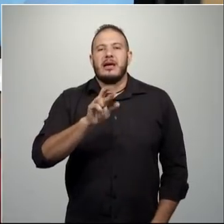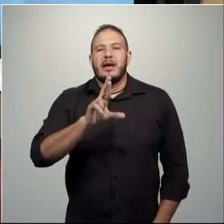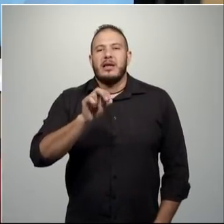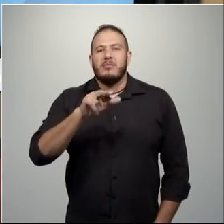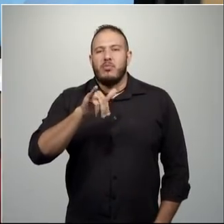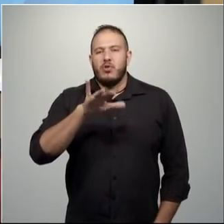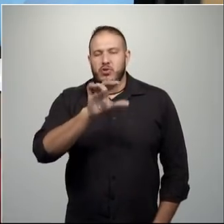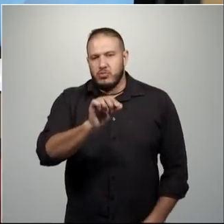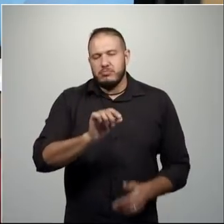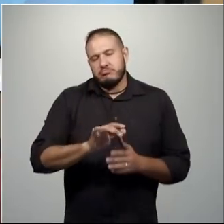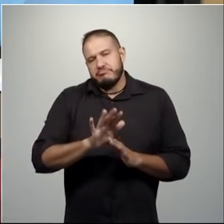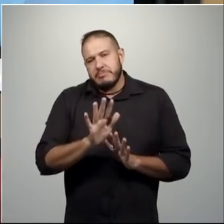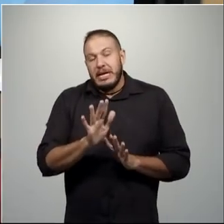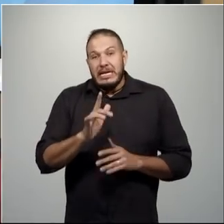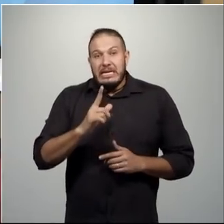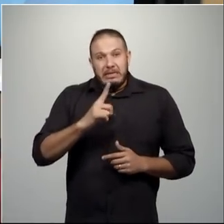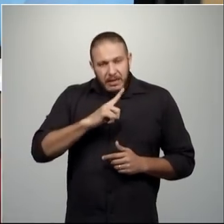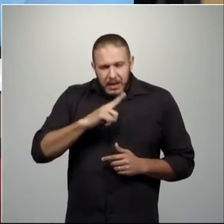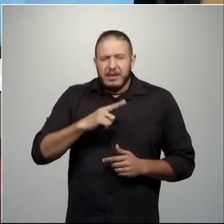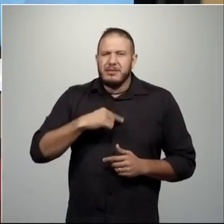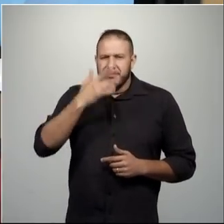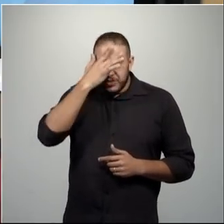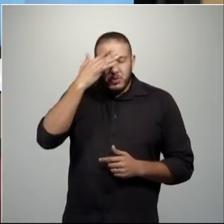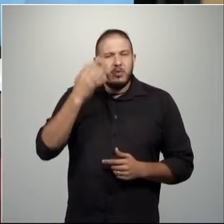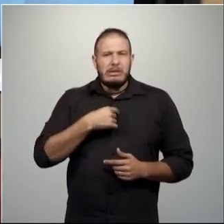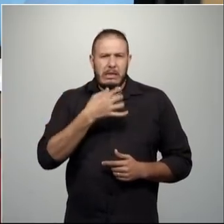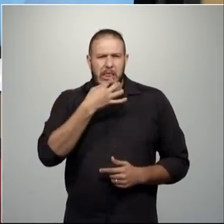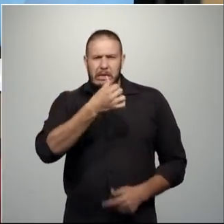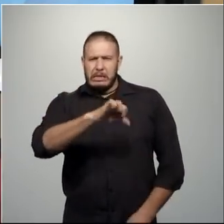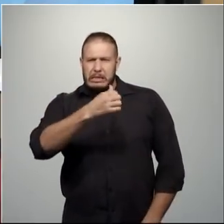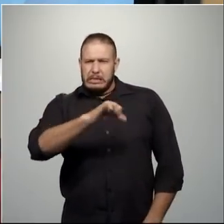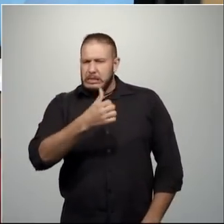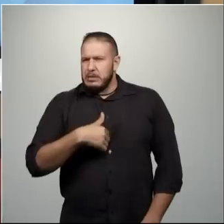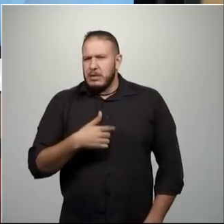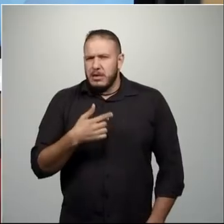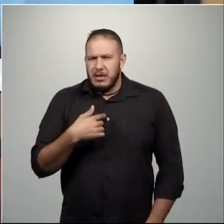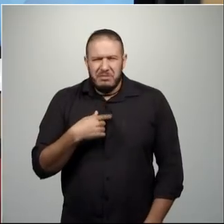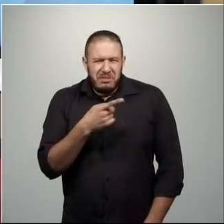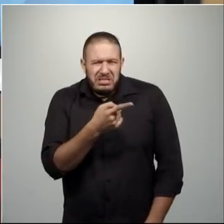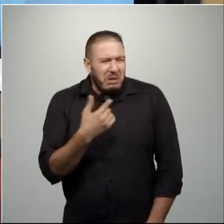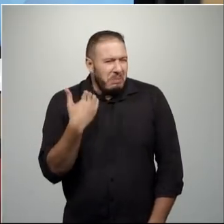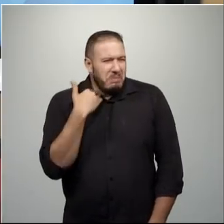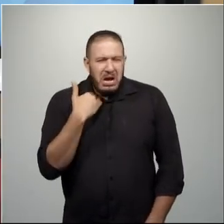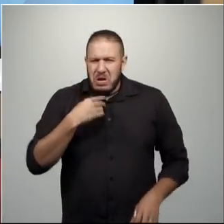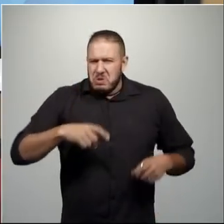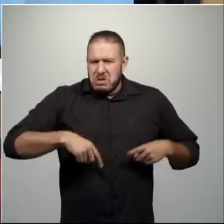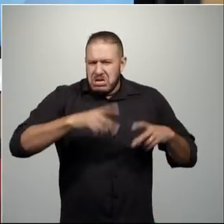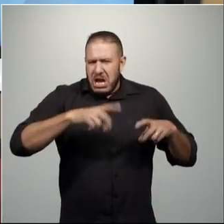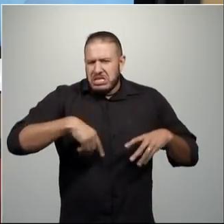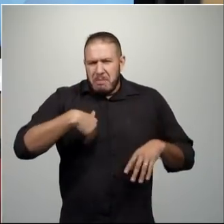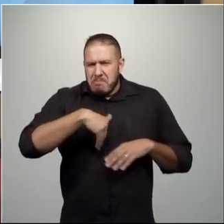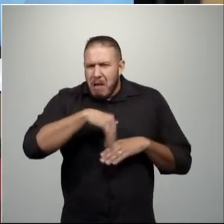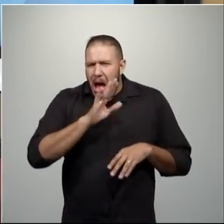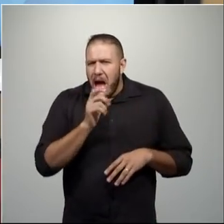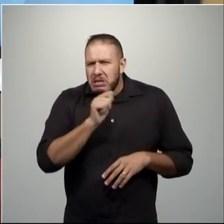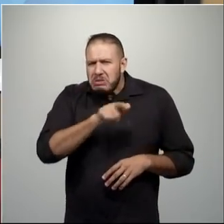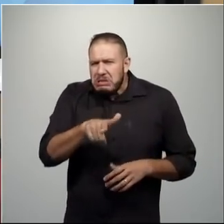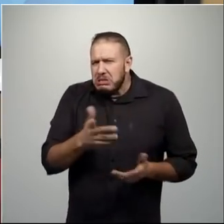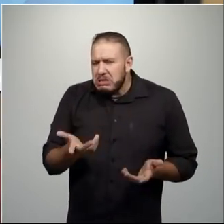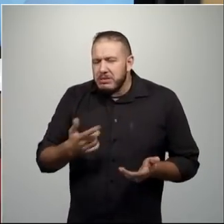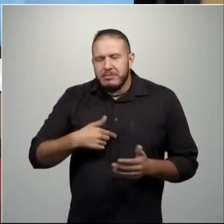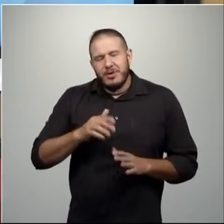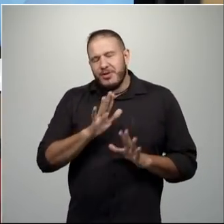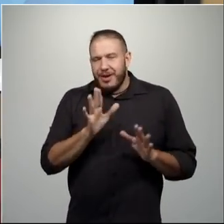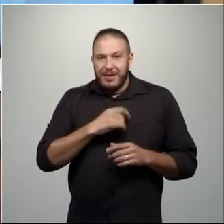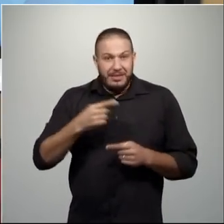enfim a críticas nesse sentido há pessoas que defendem que não mas há bancos gastam muito mais do que isso mas enfim vou entrar